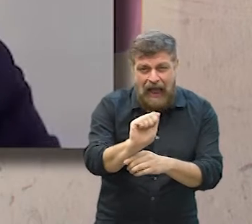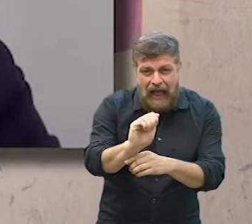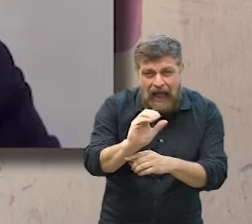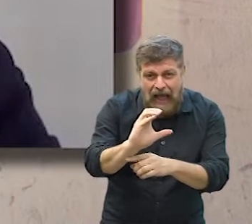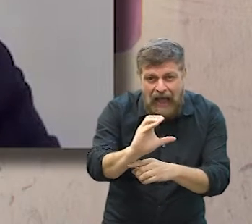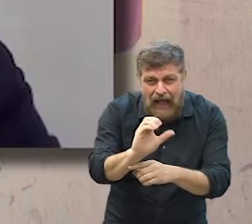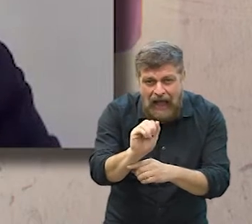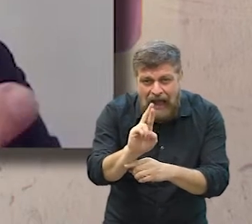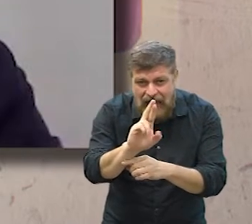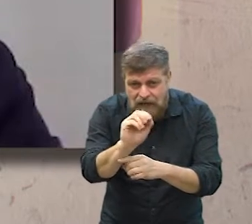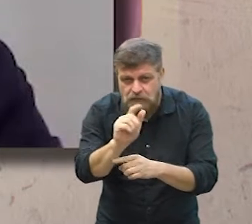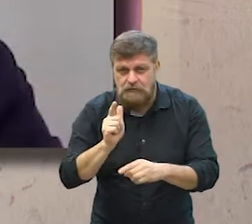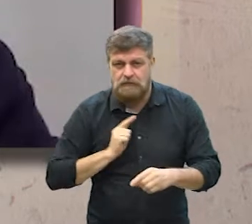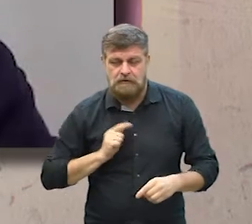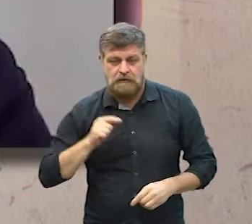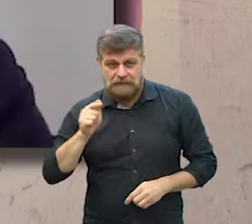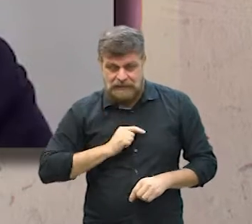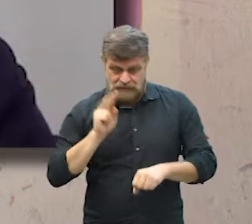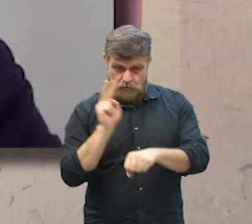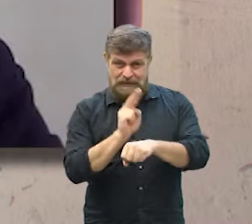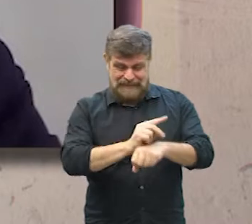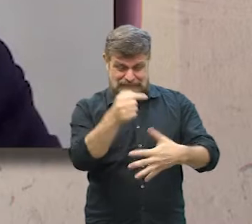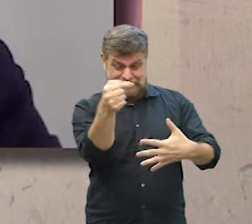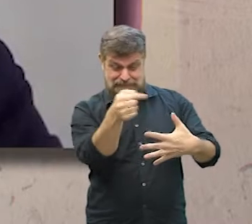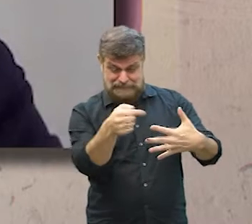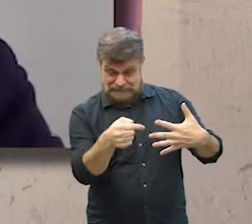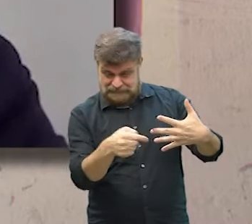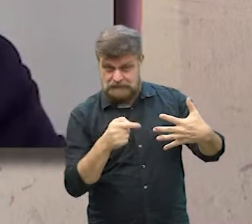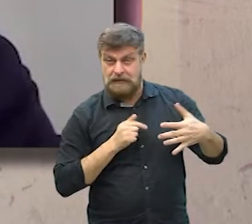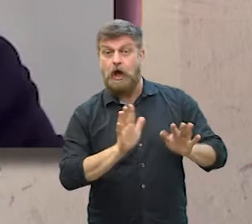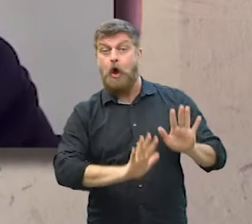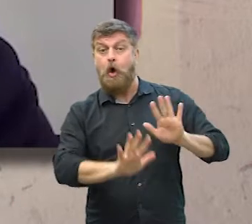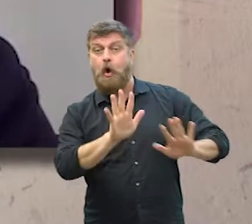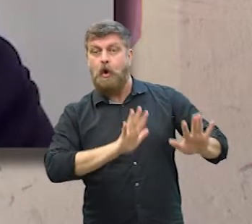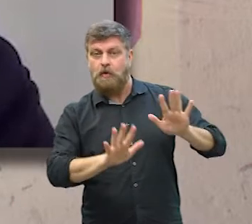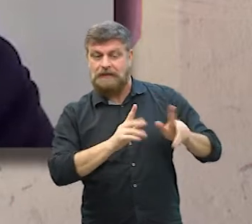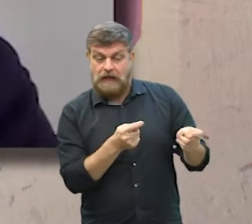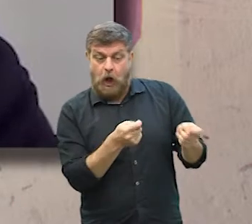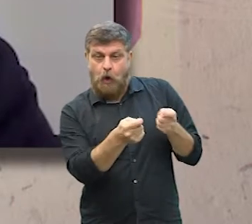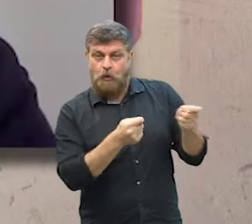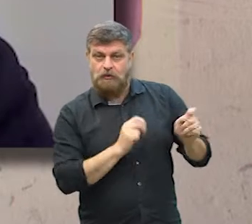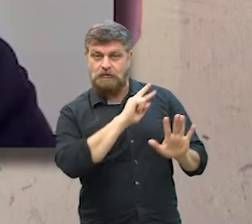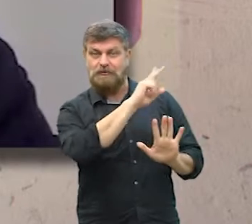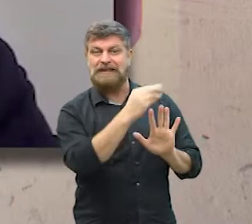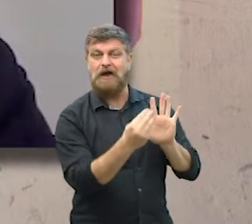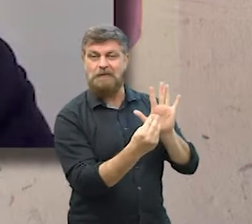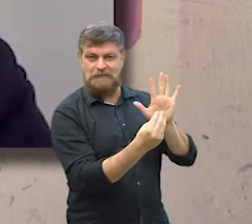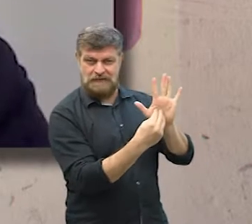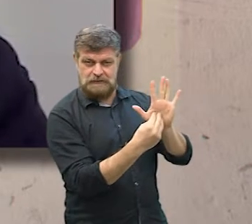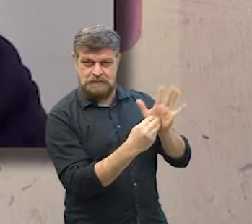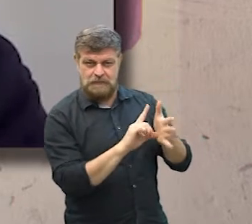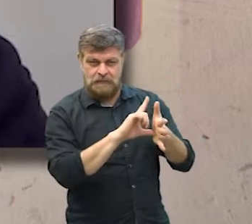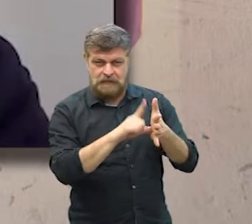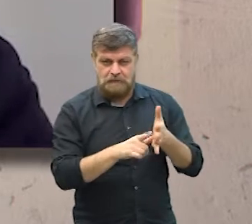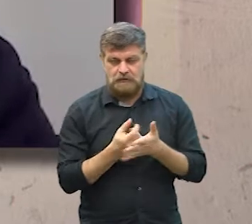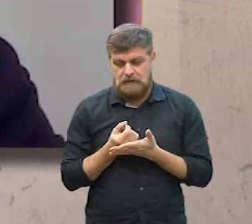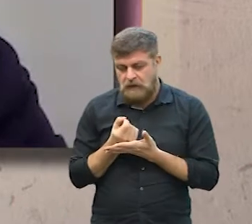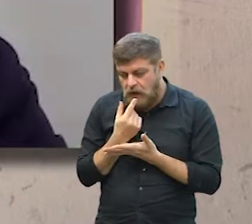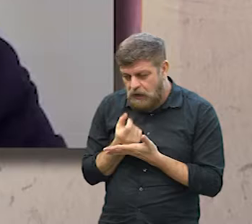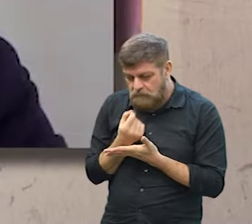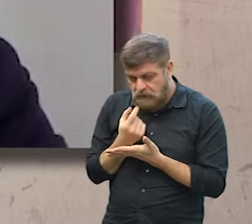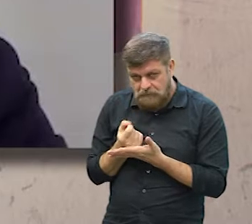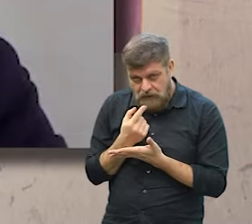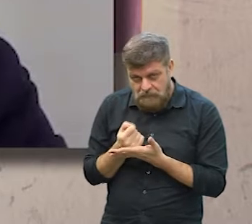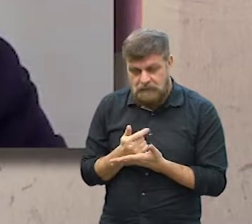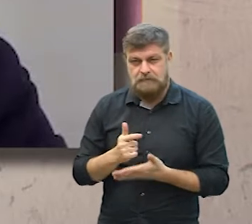ácaro, a gente pode encapar colchões, encapar travesseiros, então tem todo um cuidado que a gente chama de controle ambiental. Depois disso passa